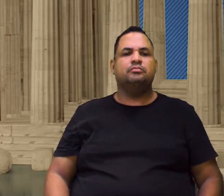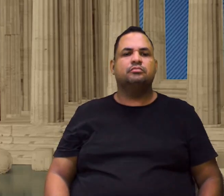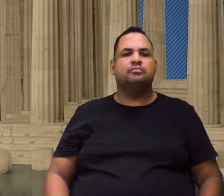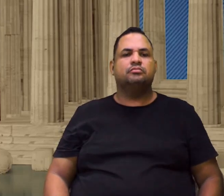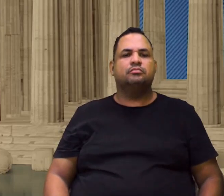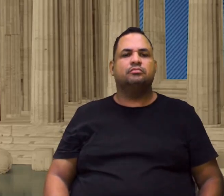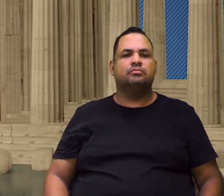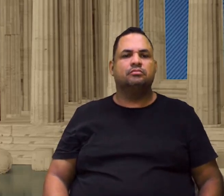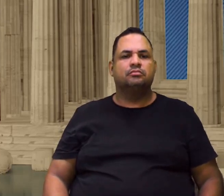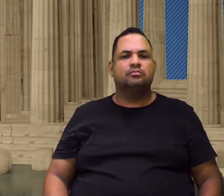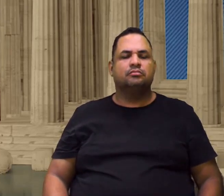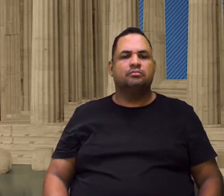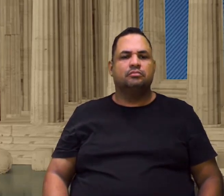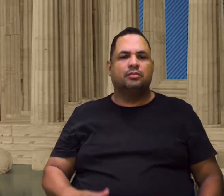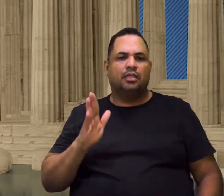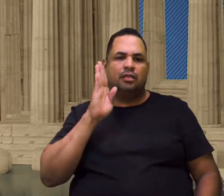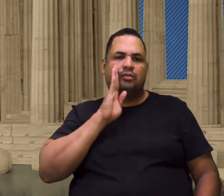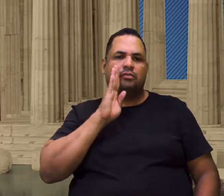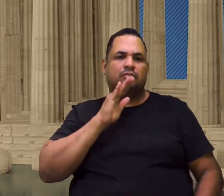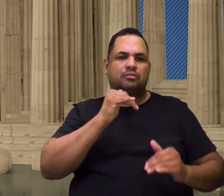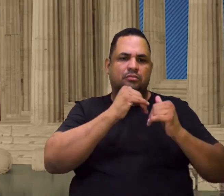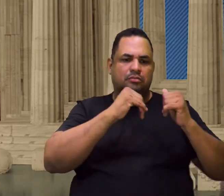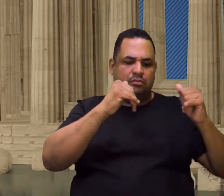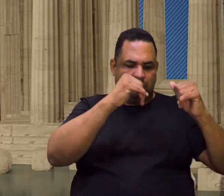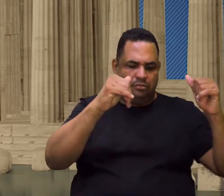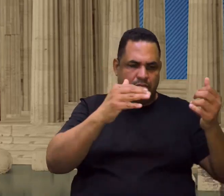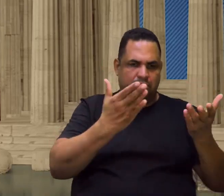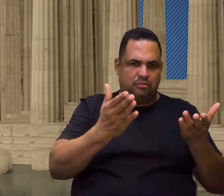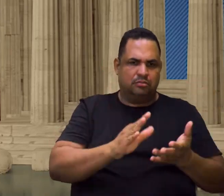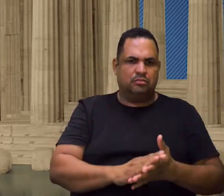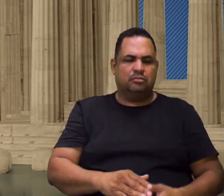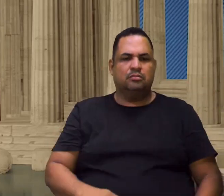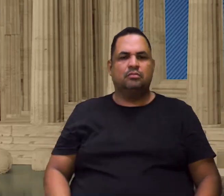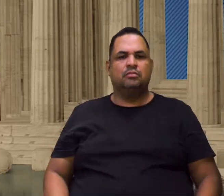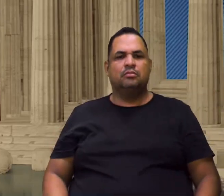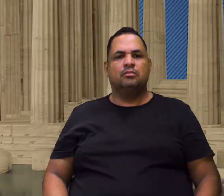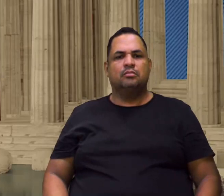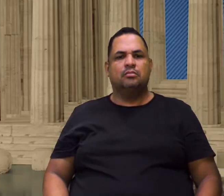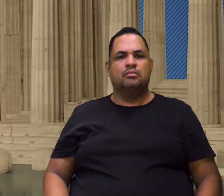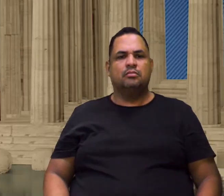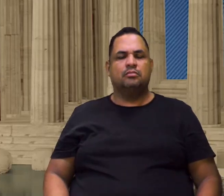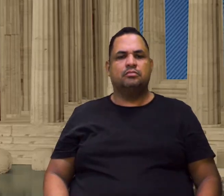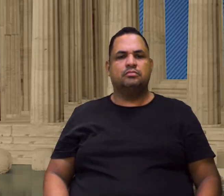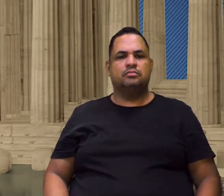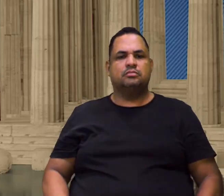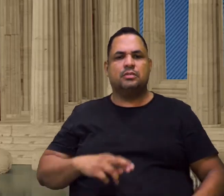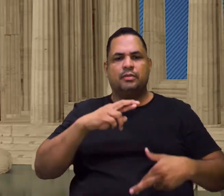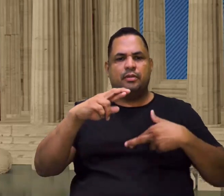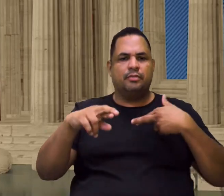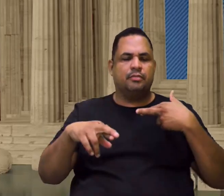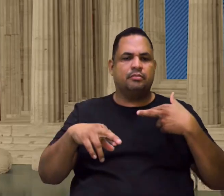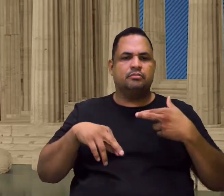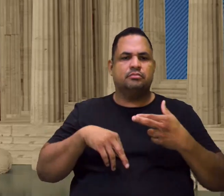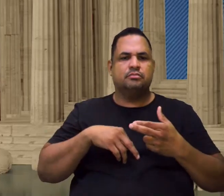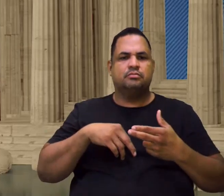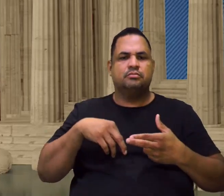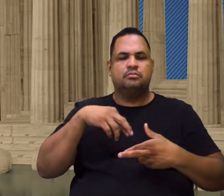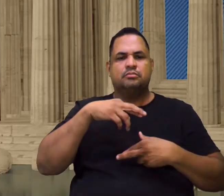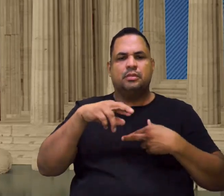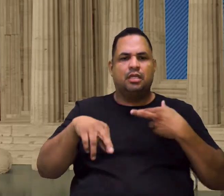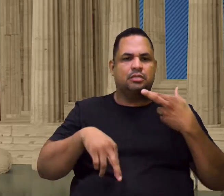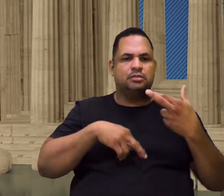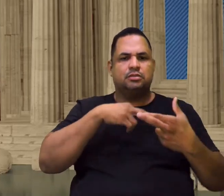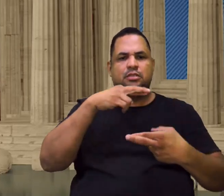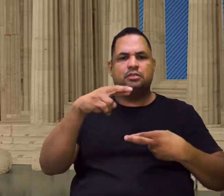casa pequena. Muito legal. Aí eu separo tudo e levo lá para reciclagem. Cada um fazendo o mínimo, né? O nosso planeta